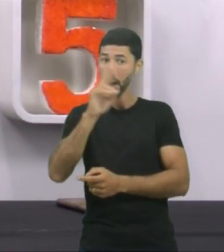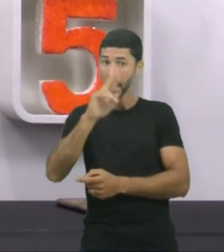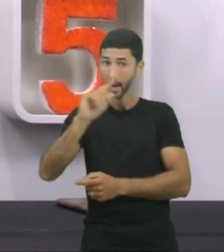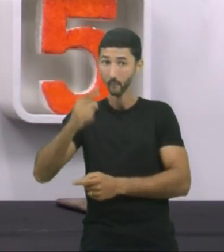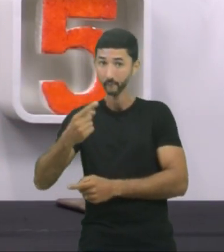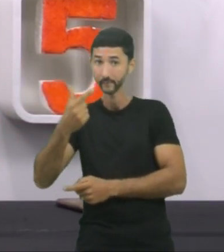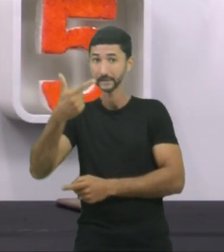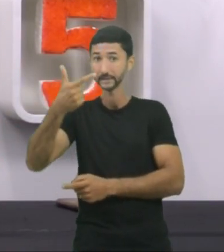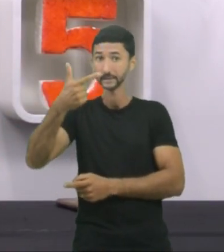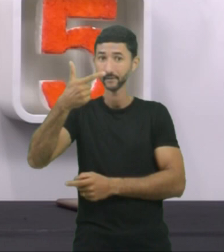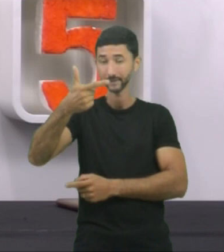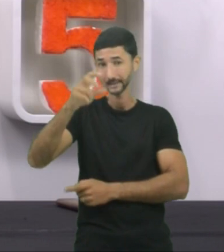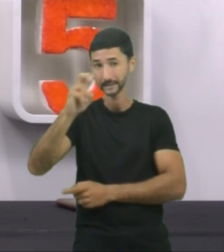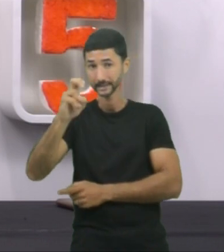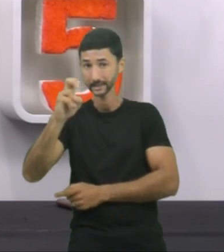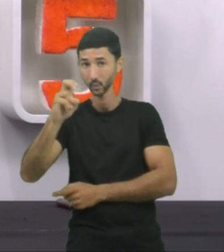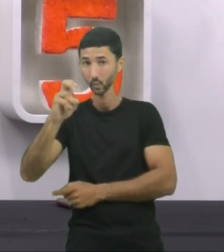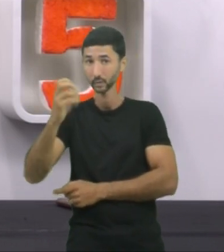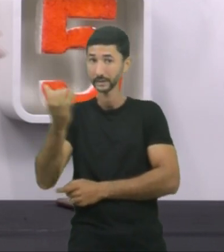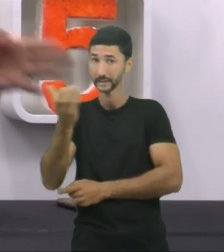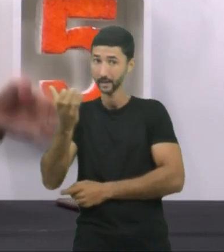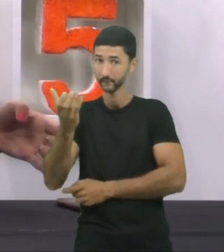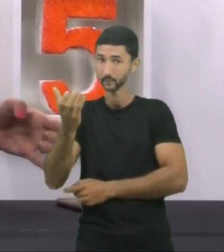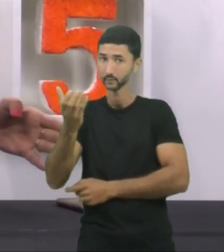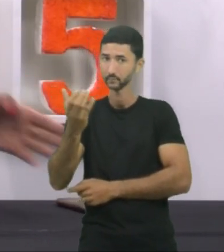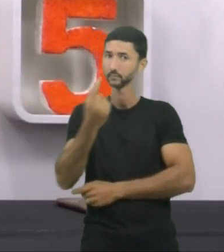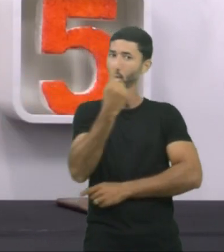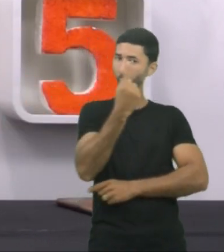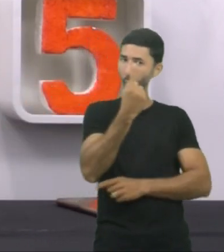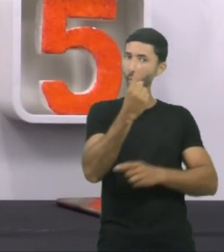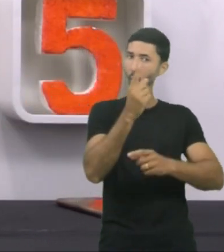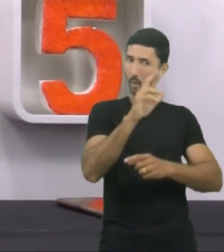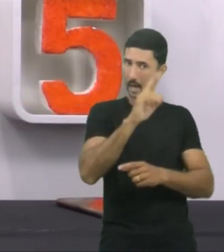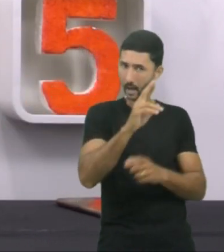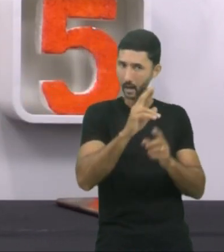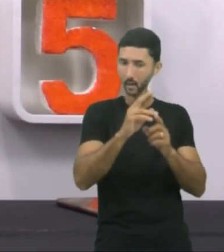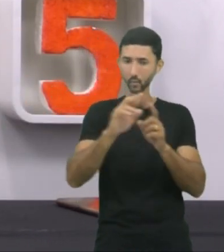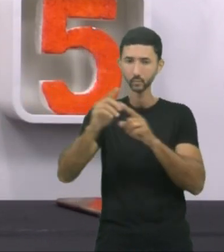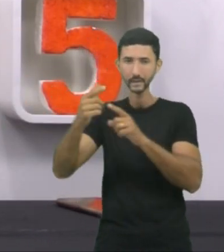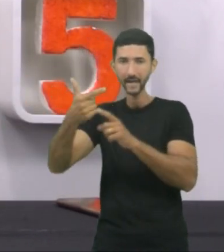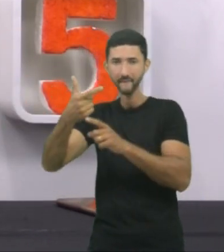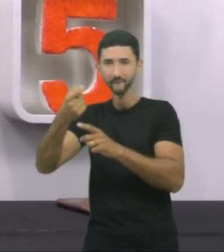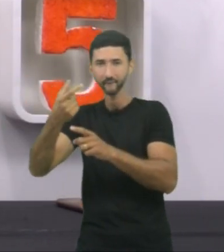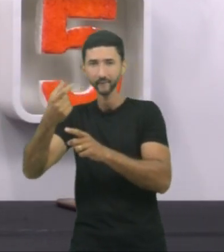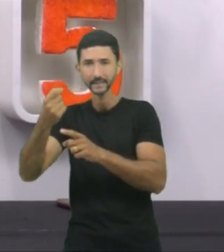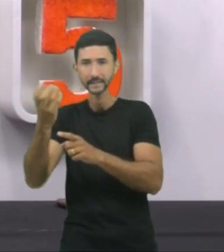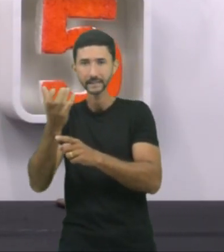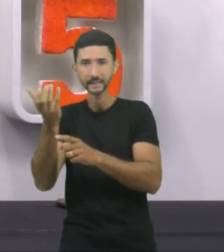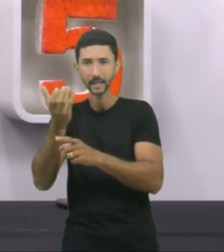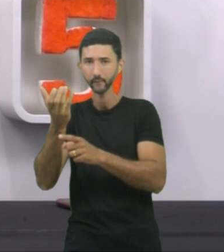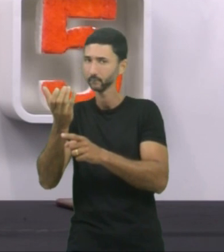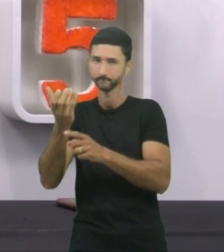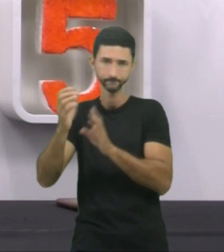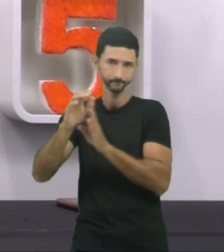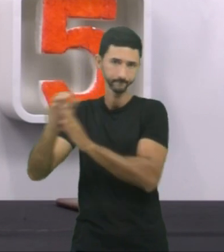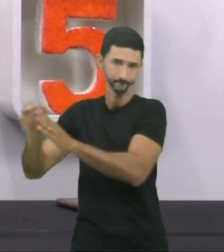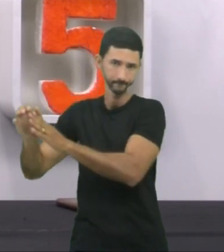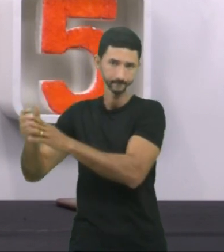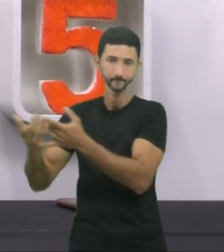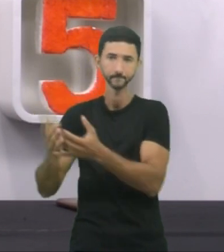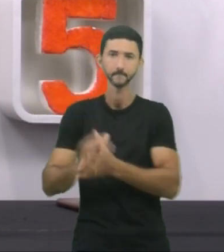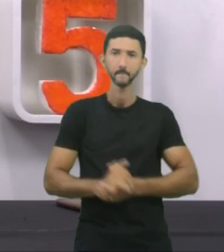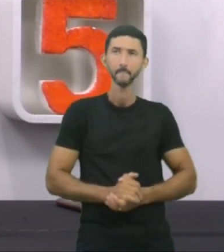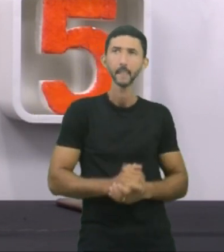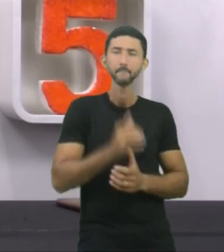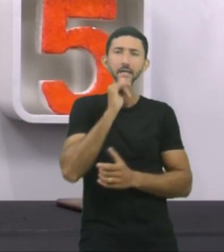R$1,25. É um número inteiro? Não. R$1 é inteiro. 25 centavos não é inteiro. Quando, por